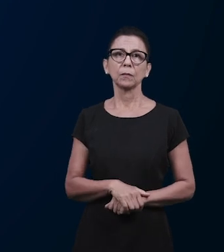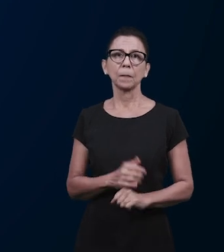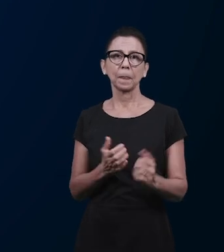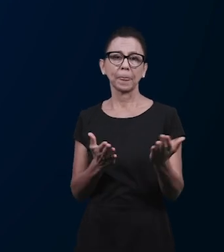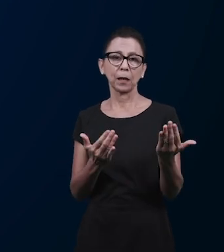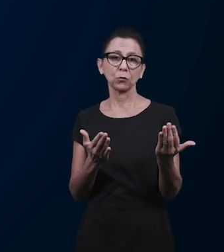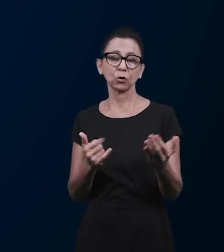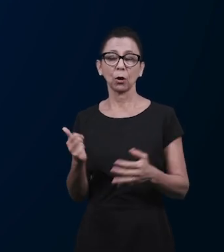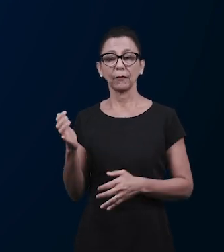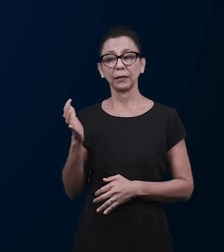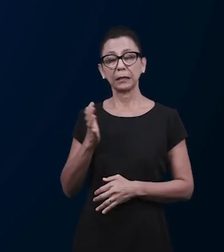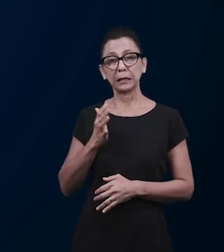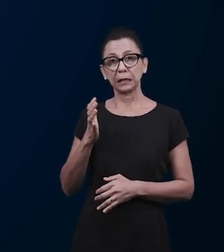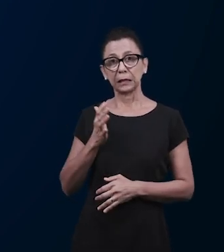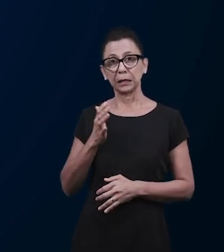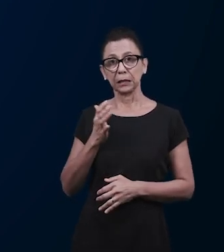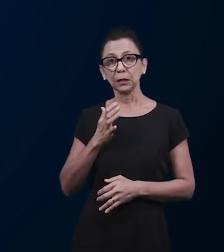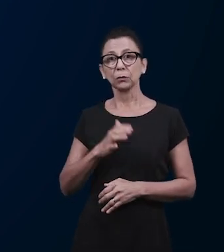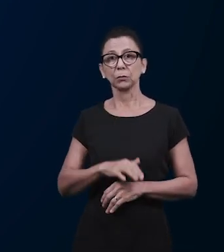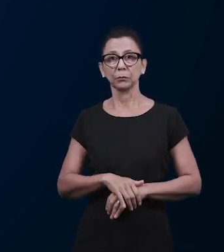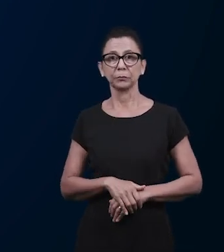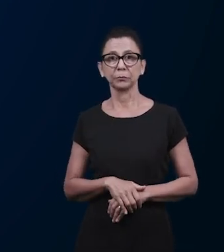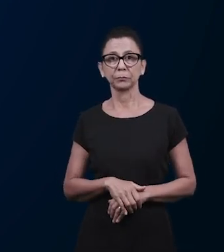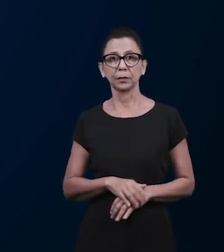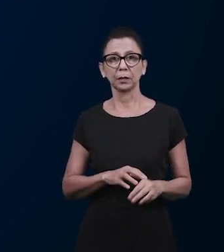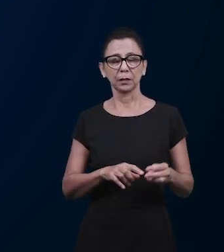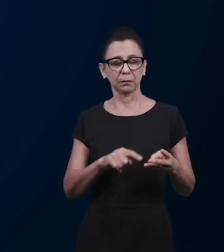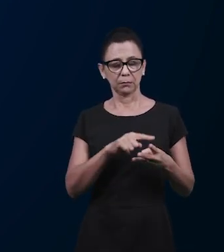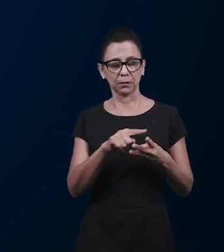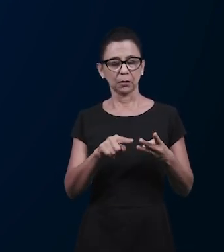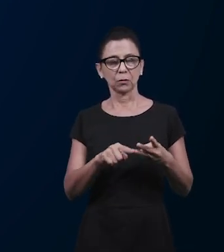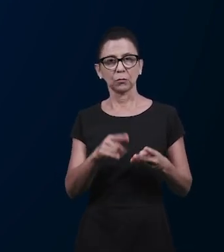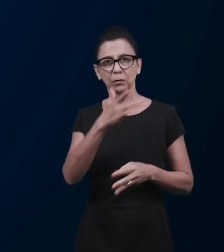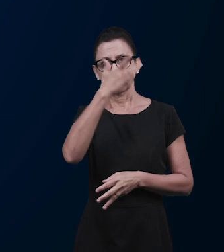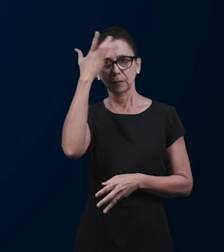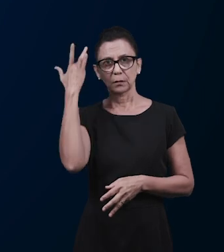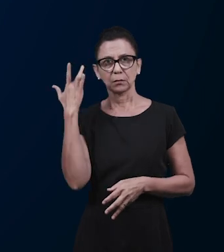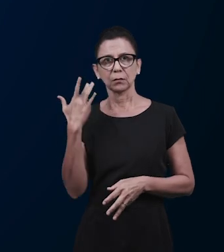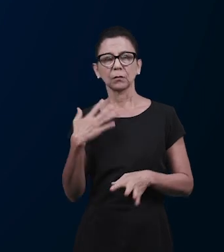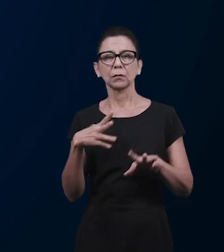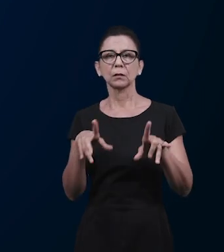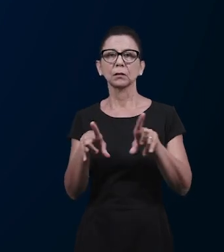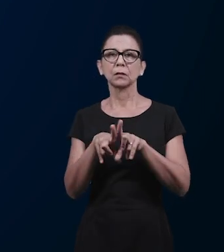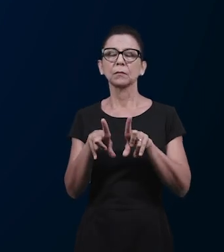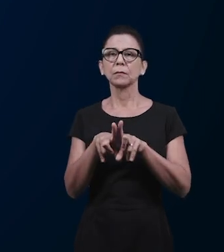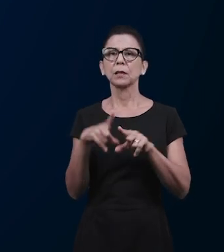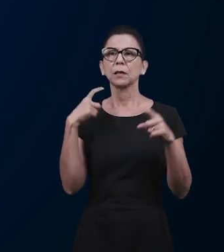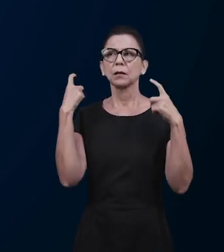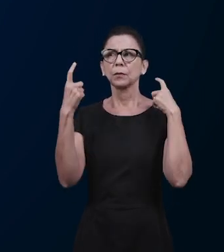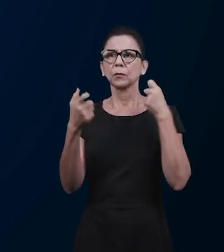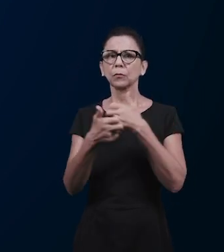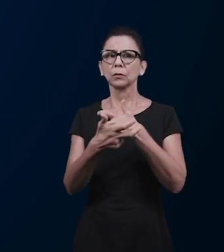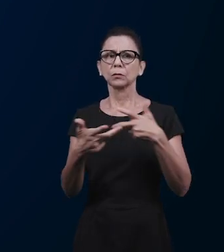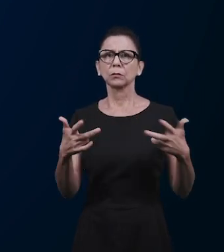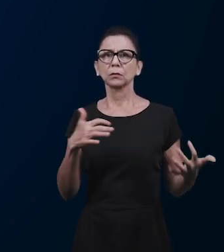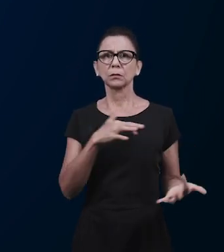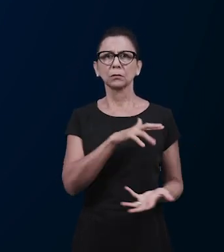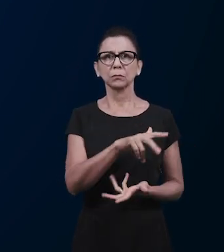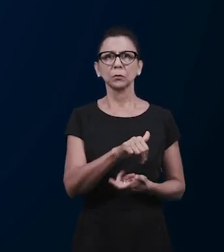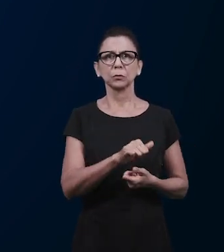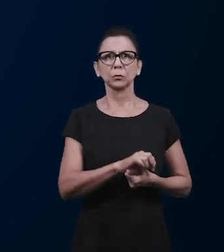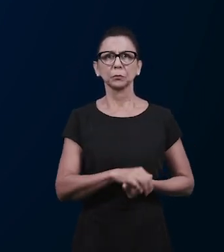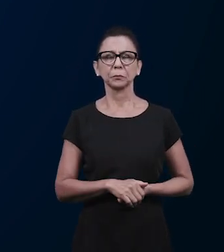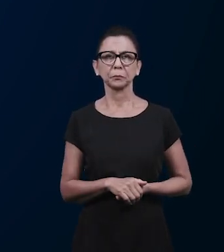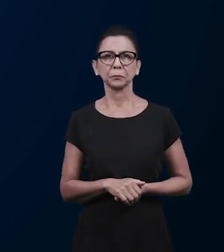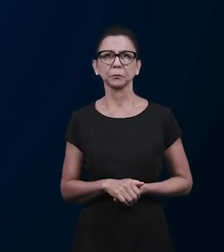Judas Iscariotes. Esses 3 preferiram cuidar das riquezas deste mundo do que alcançar tesouros no